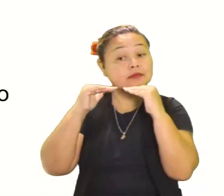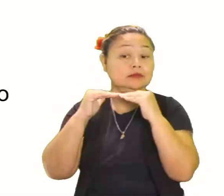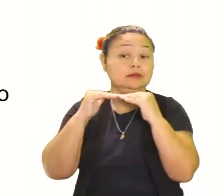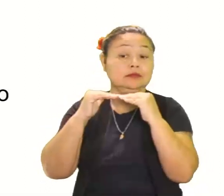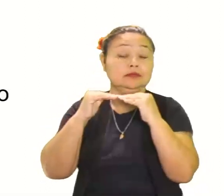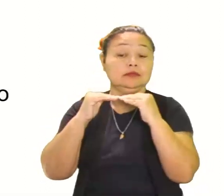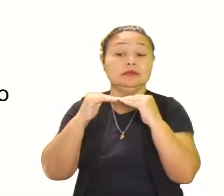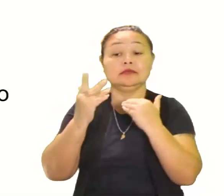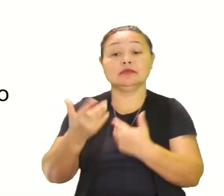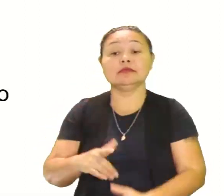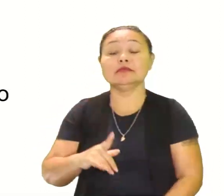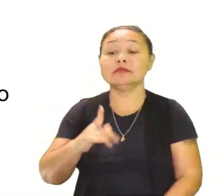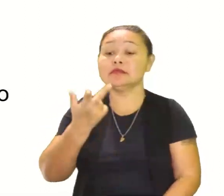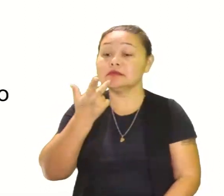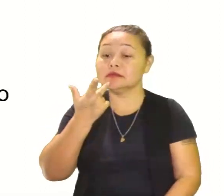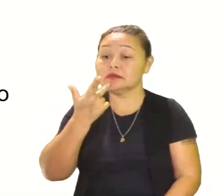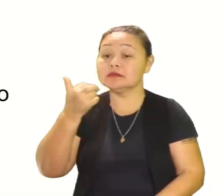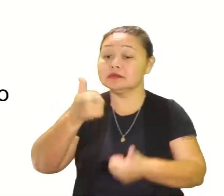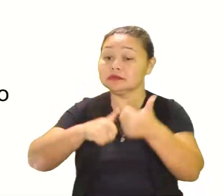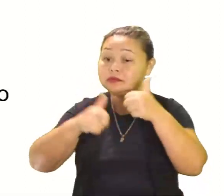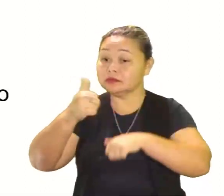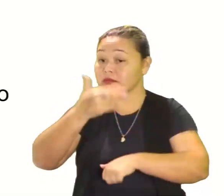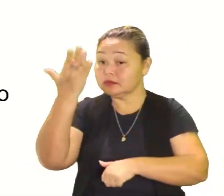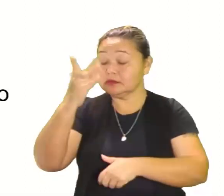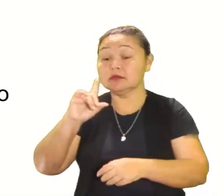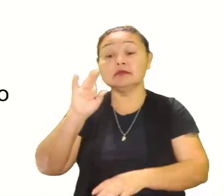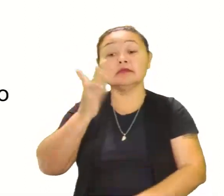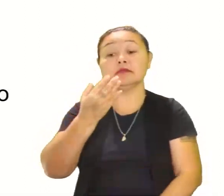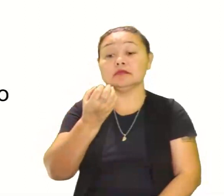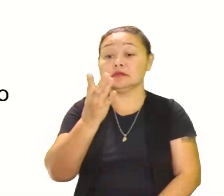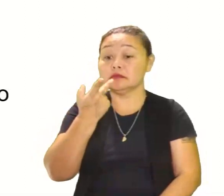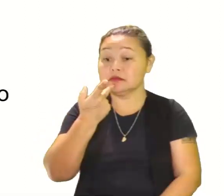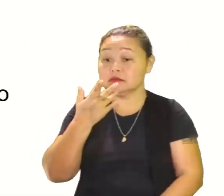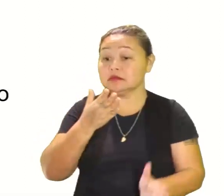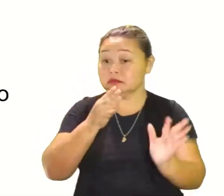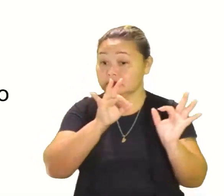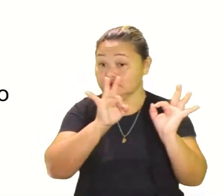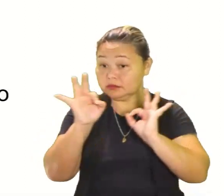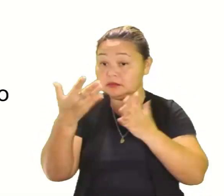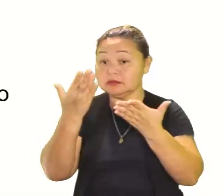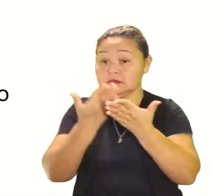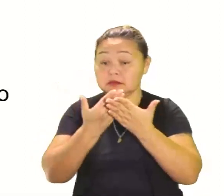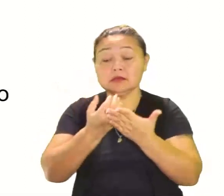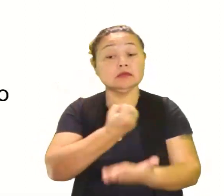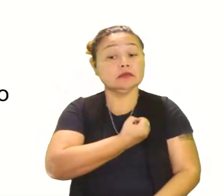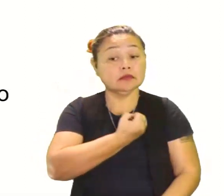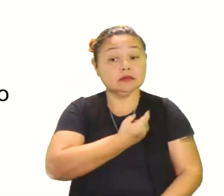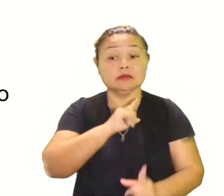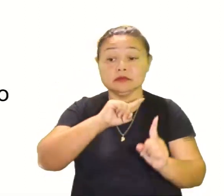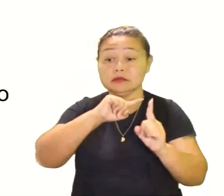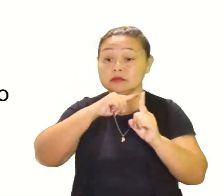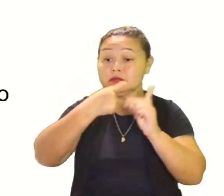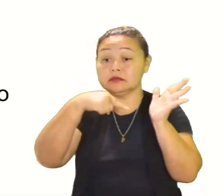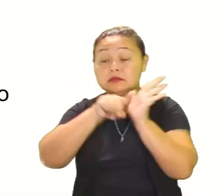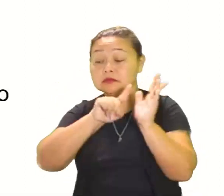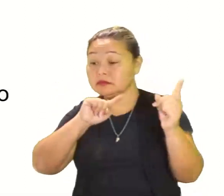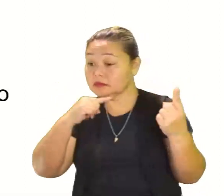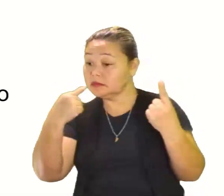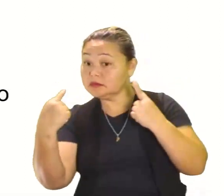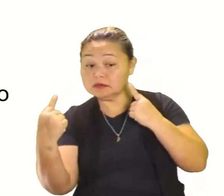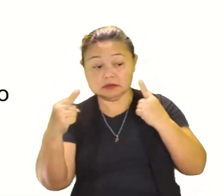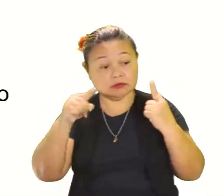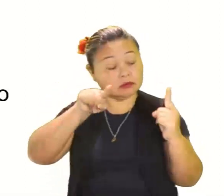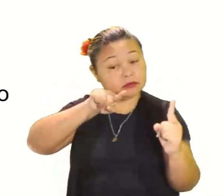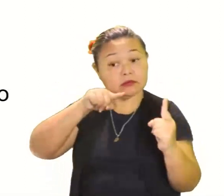essa análise nessa aí, né? Falamos disso na aula, né? Números simétricos. A operação matemática, adição feita com